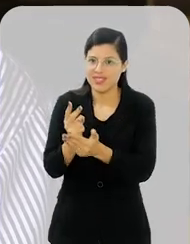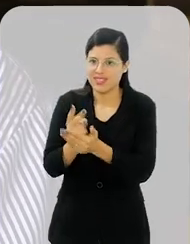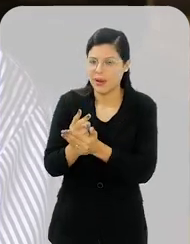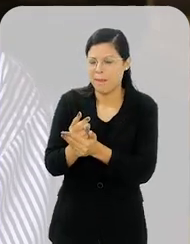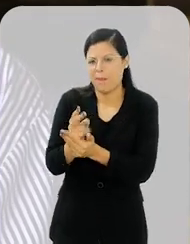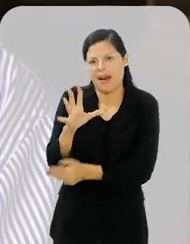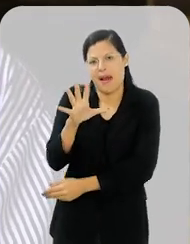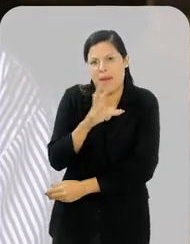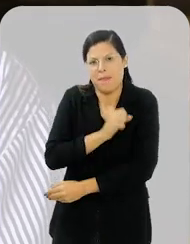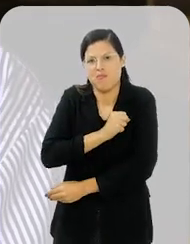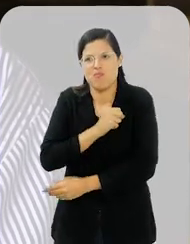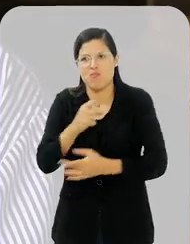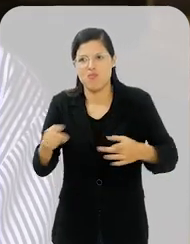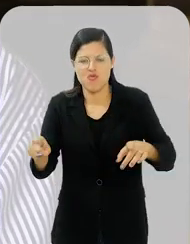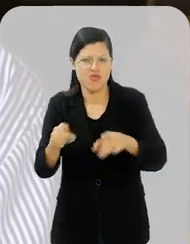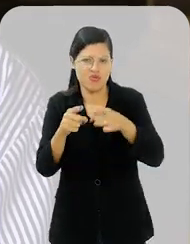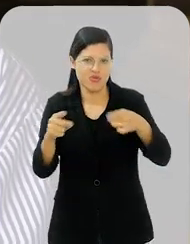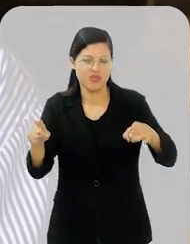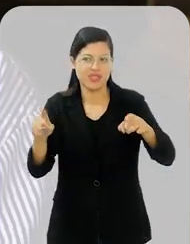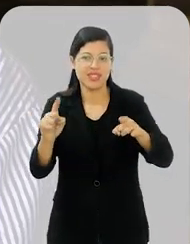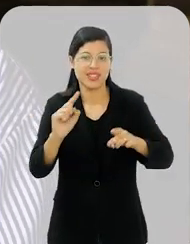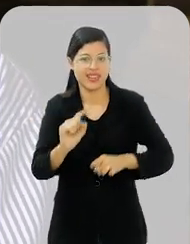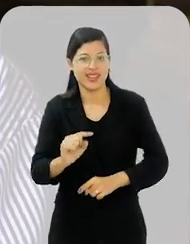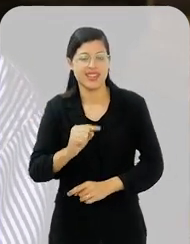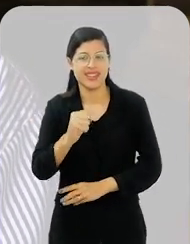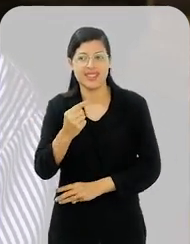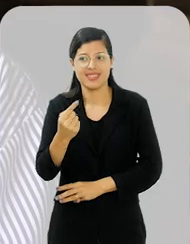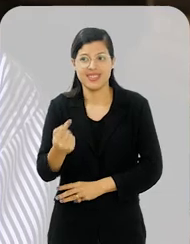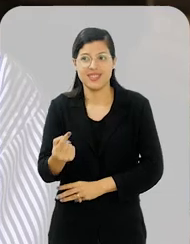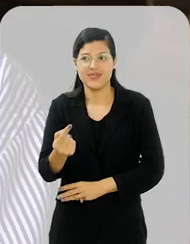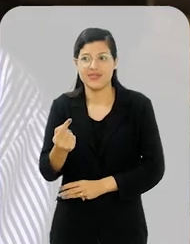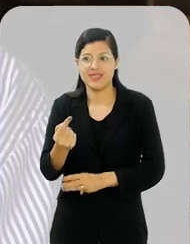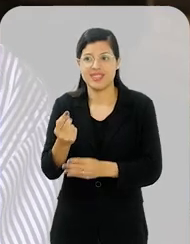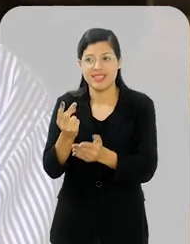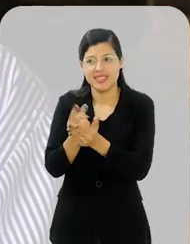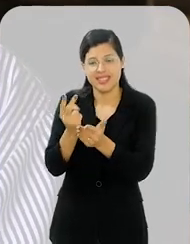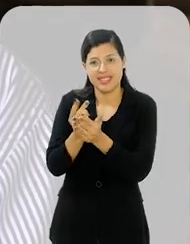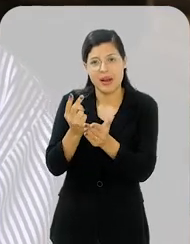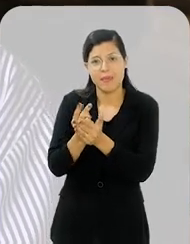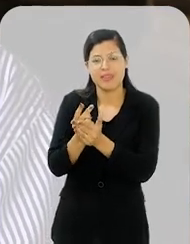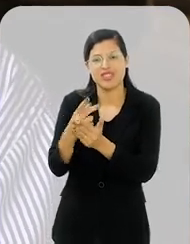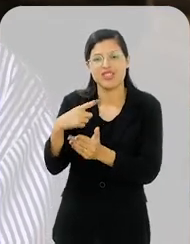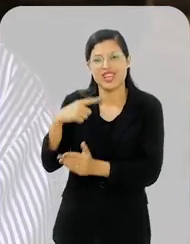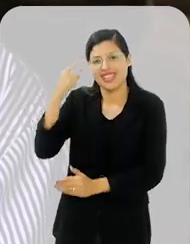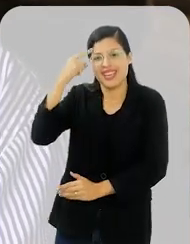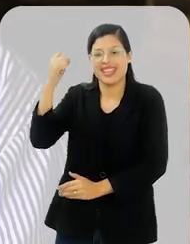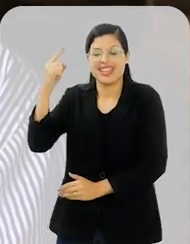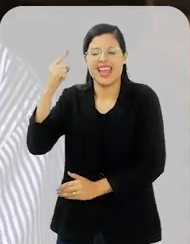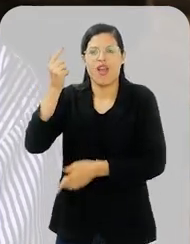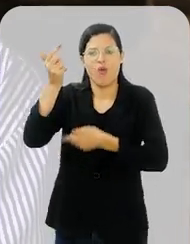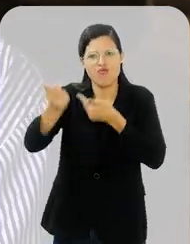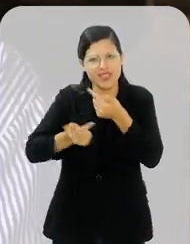era apaixonado por música, apaixonado pelo assunto, e depois eu sempre fiquei com aquela história,